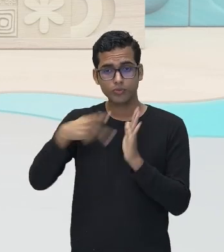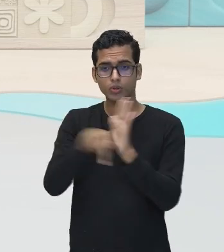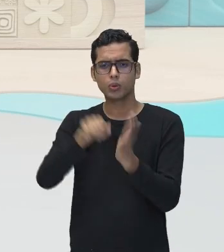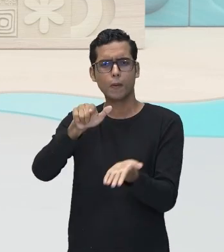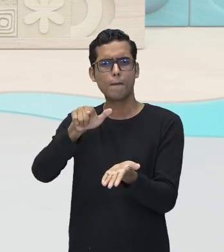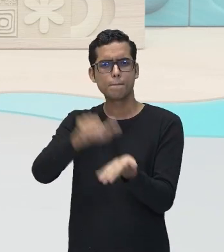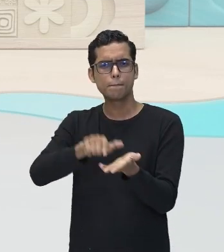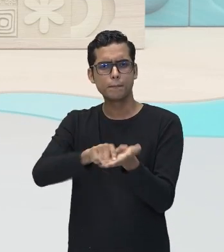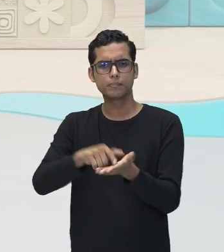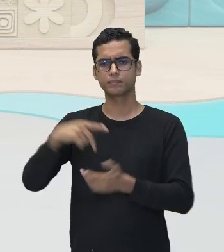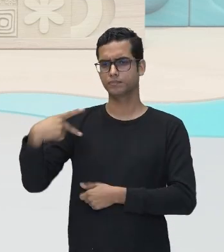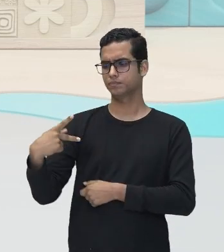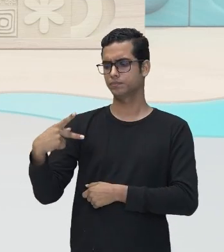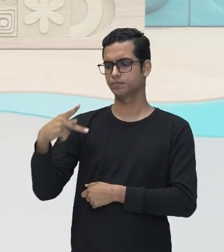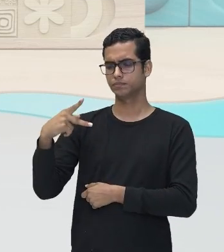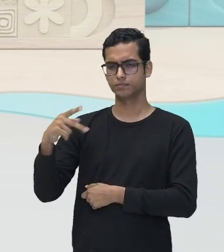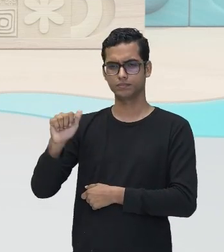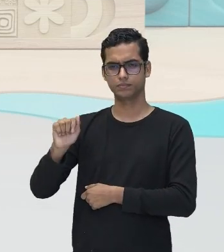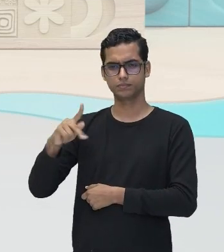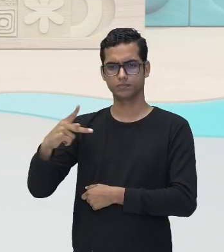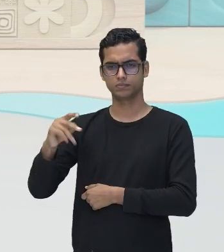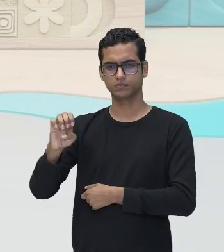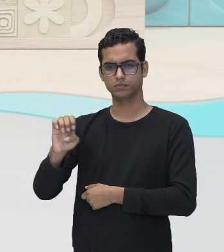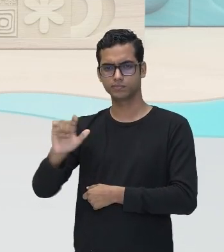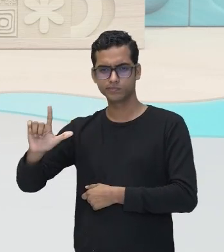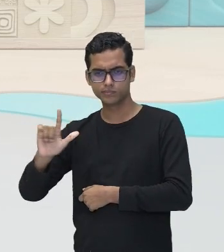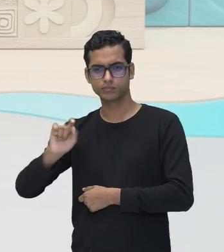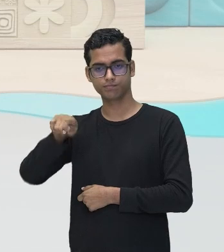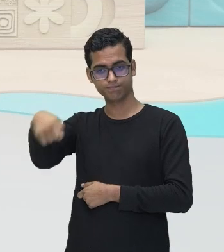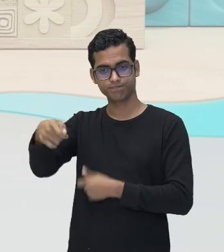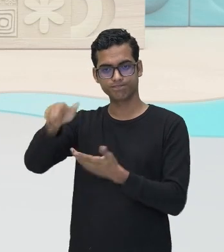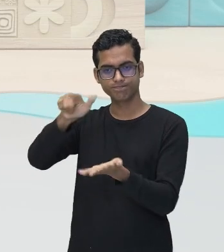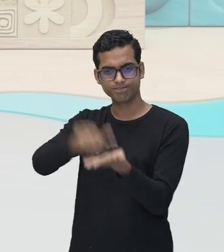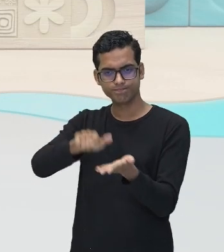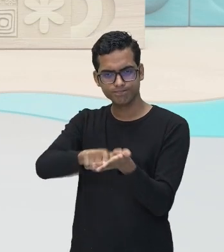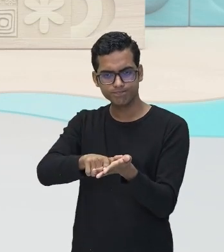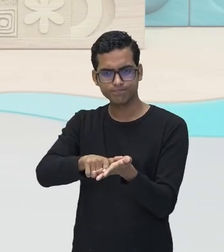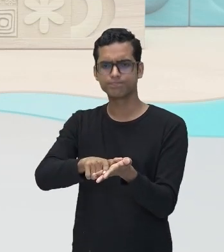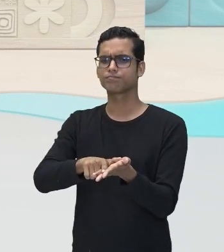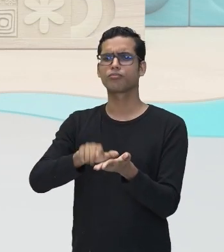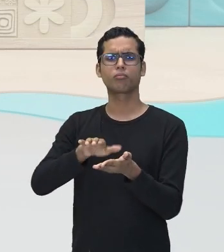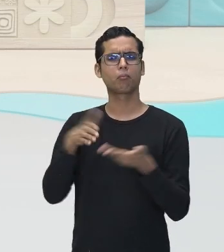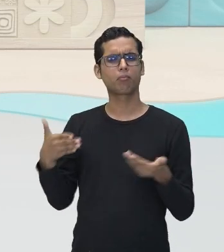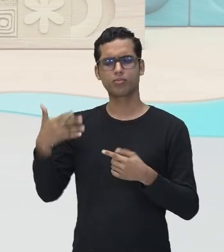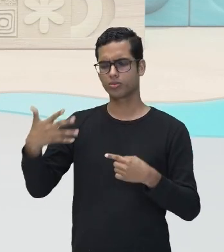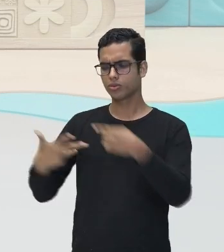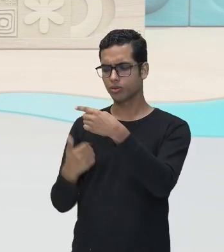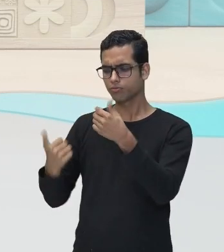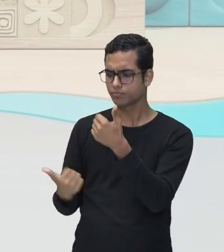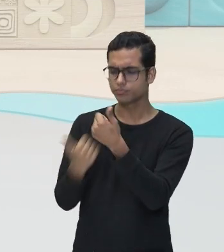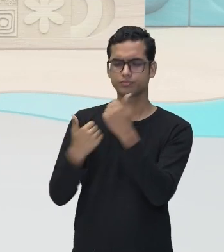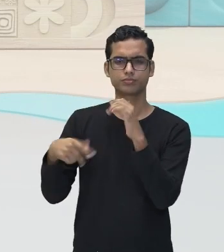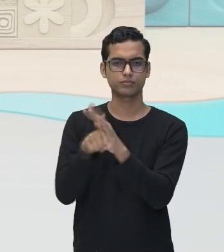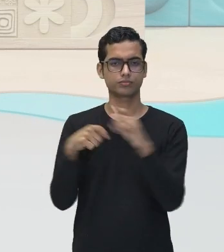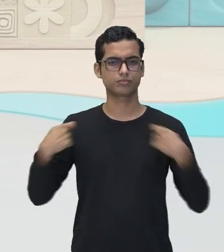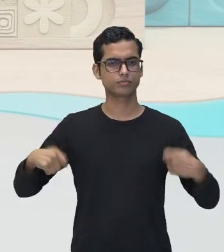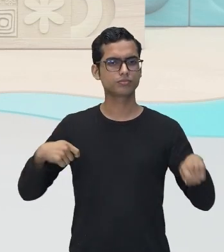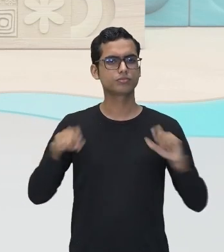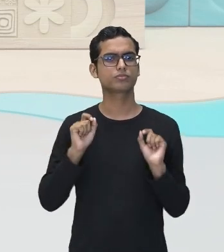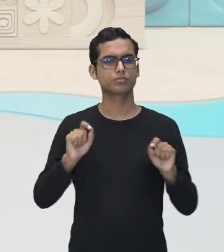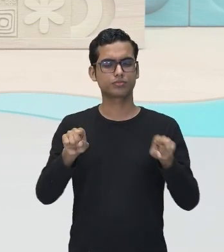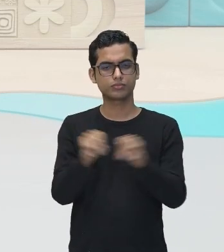ver. E quais os elementos que o artista precisa quando ele vai produzir uma obra do papel? Ele vai precisar